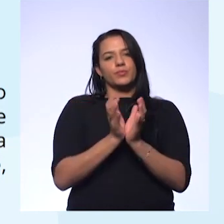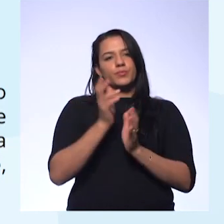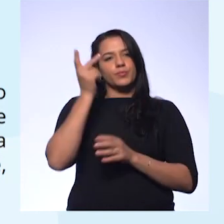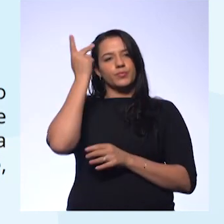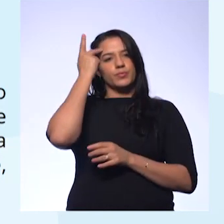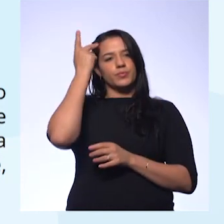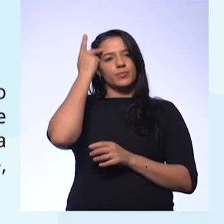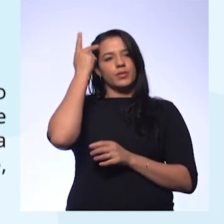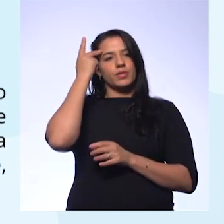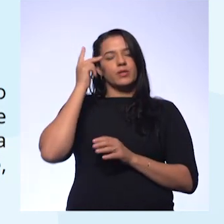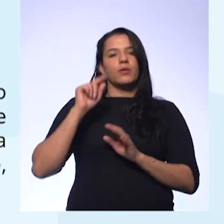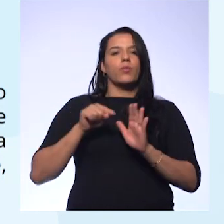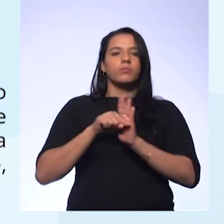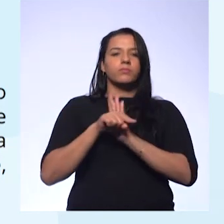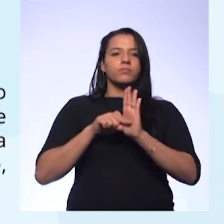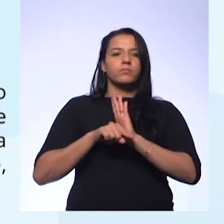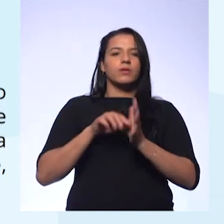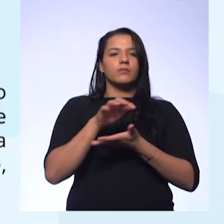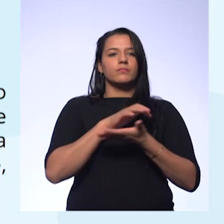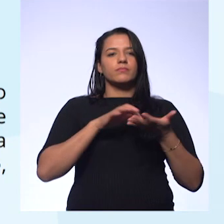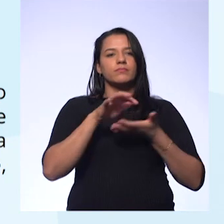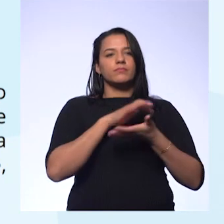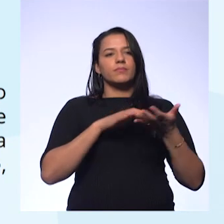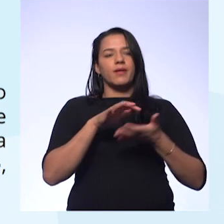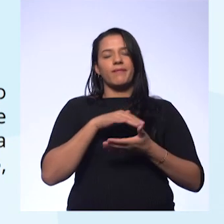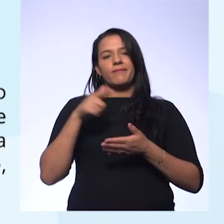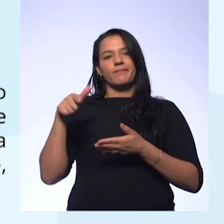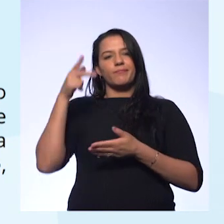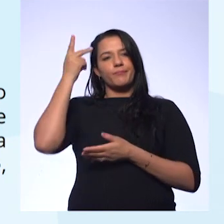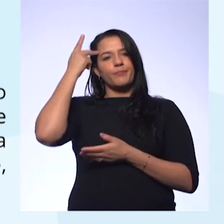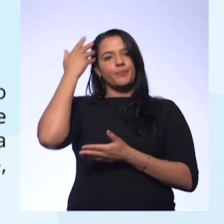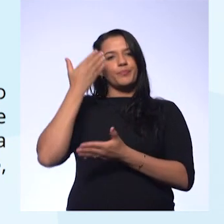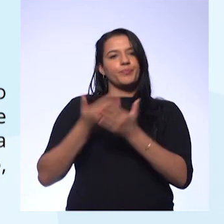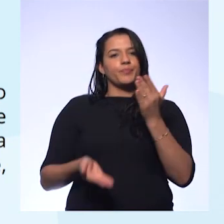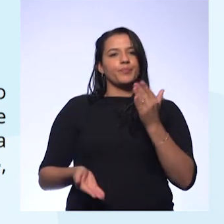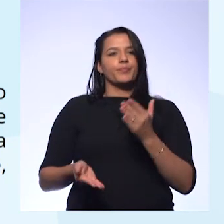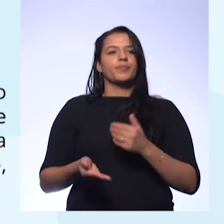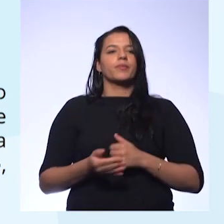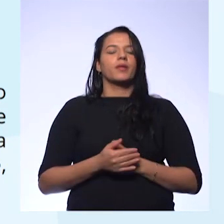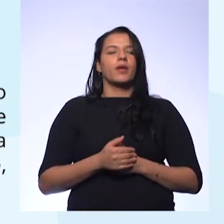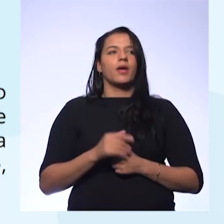avaliar todo esse movimento, foram os que saíram derrotados. O